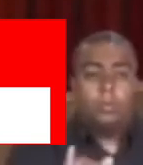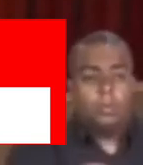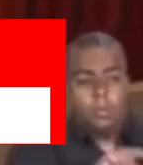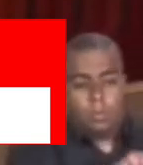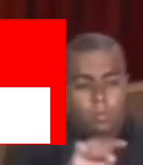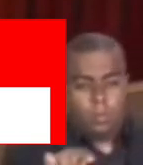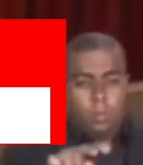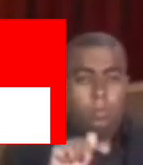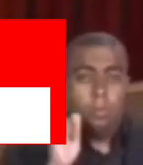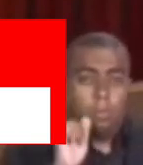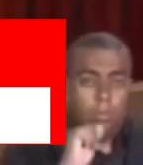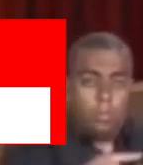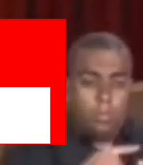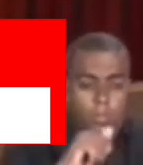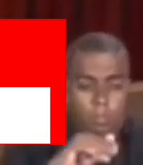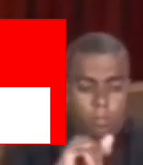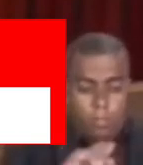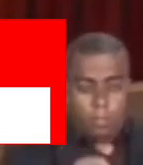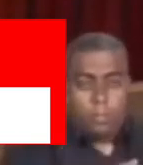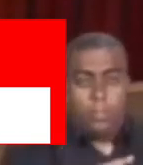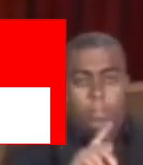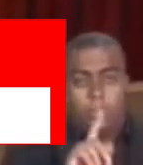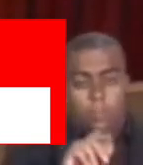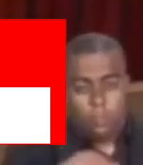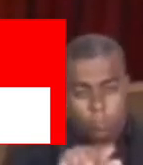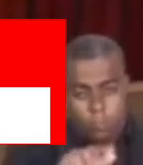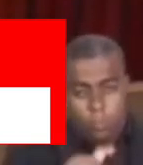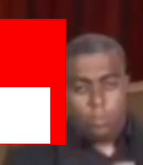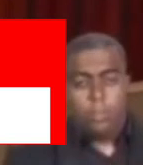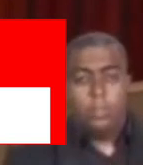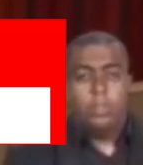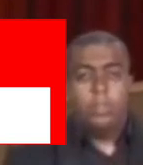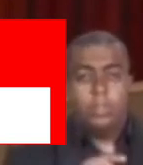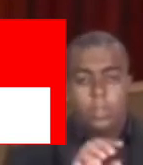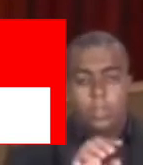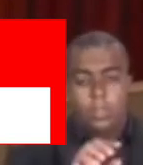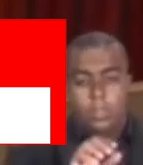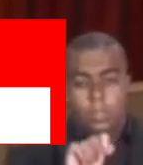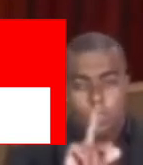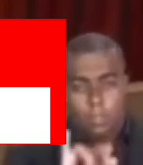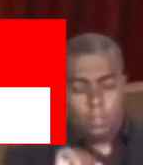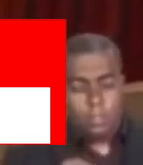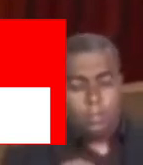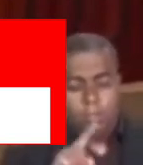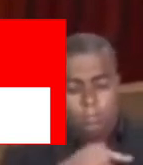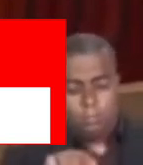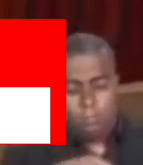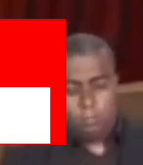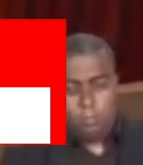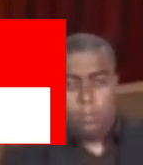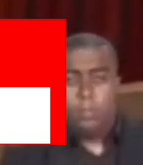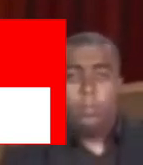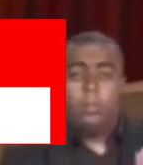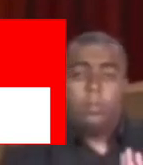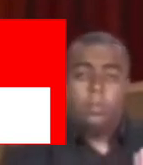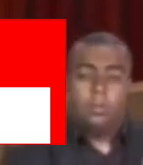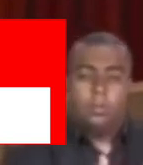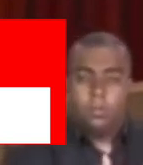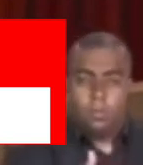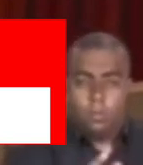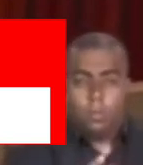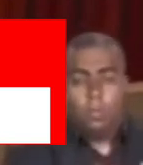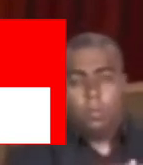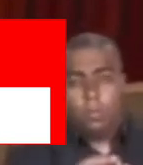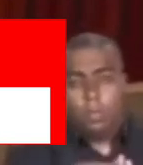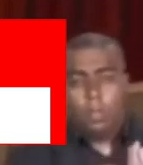das candidatas Amanda Padilha, Núbia Daniela e Andriessa Edvirge nos termos do artigo 22.14 da Lei Complementar